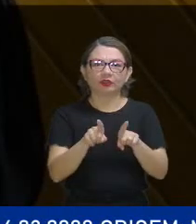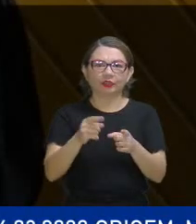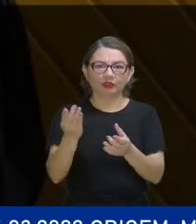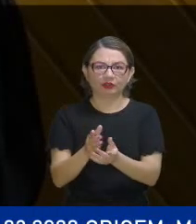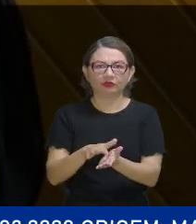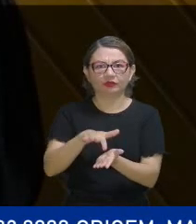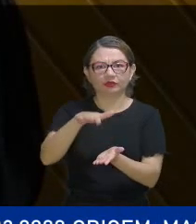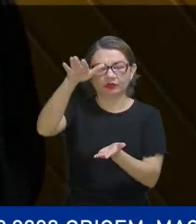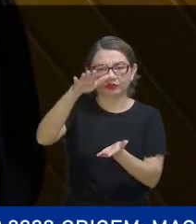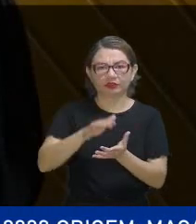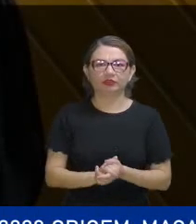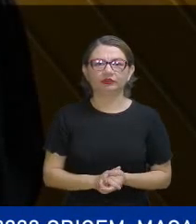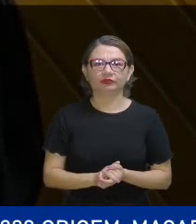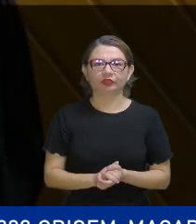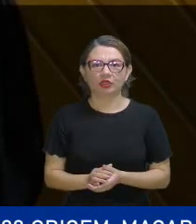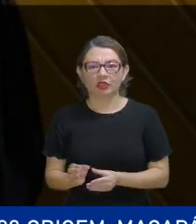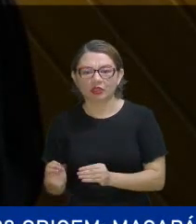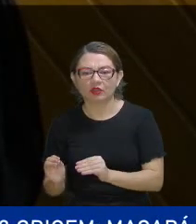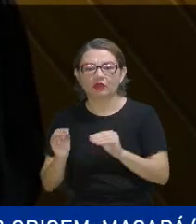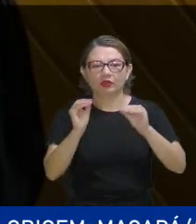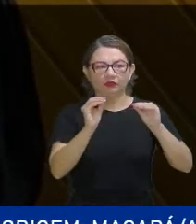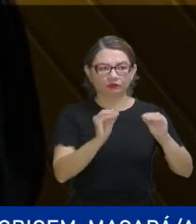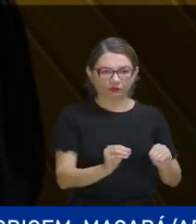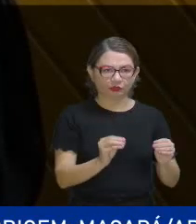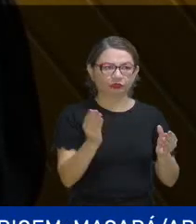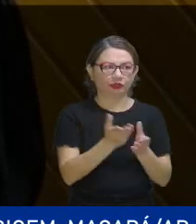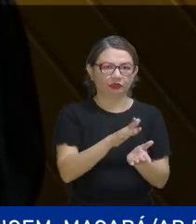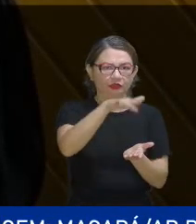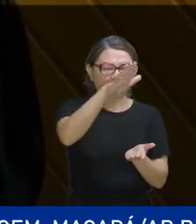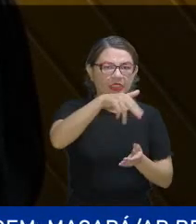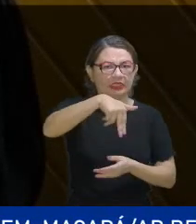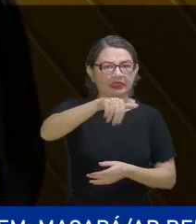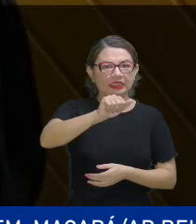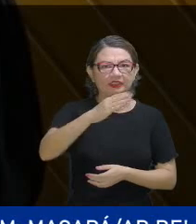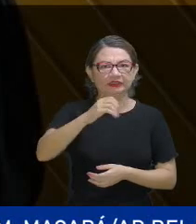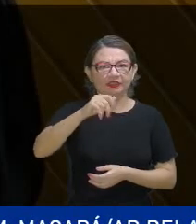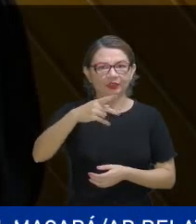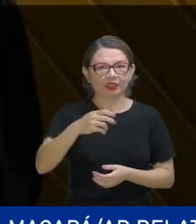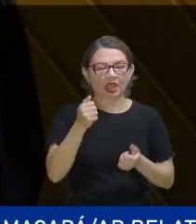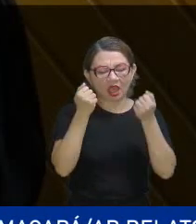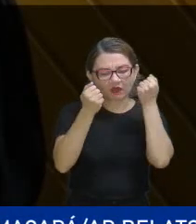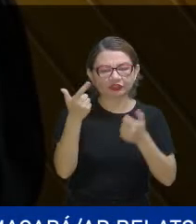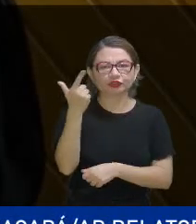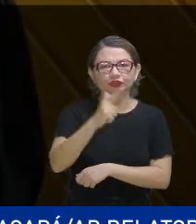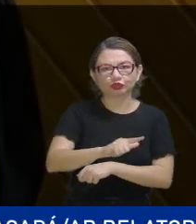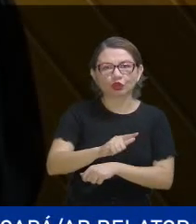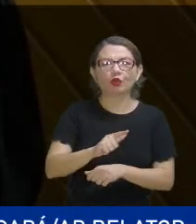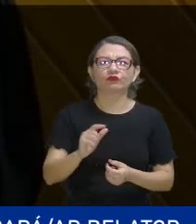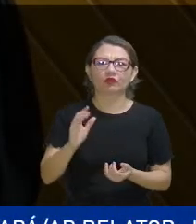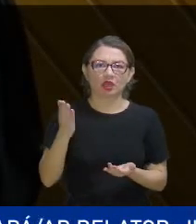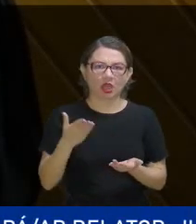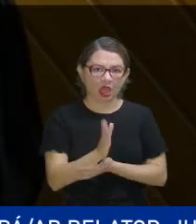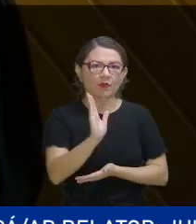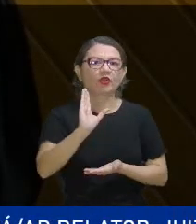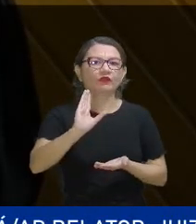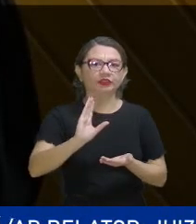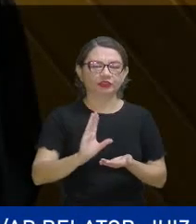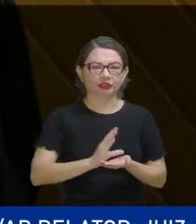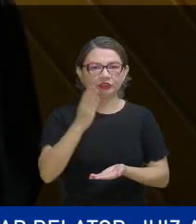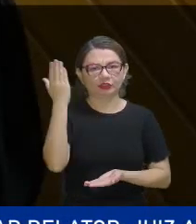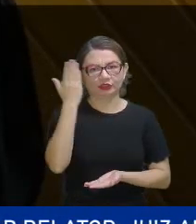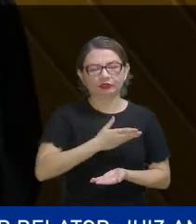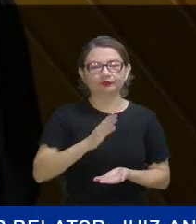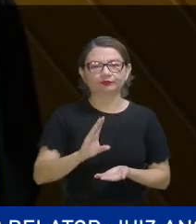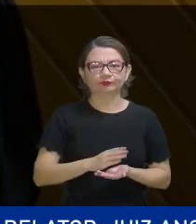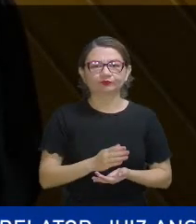autos foram remetidos outra vez ao NACEP, que, após nova análise, manifestou-se pela aprovação das contas com ressalvas.